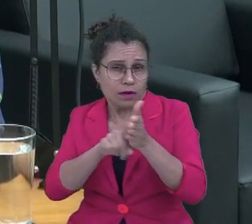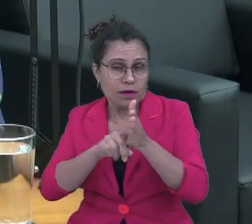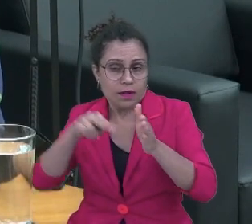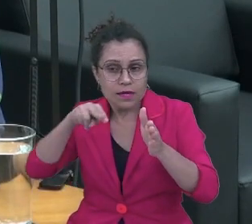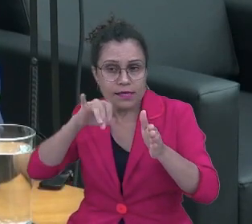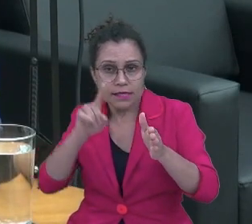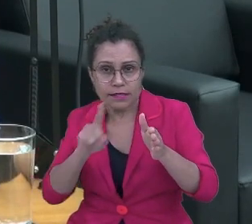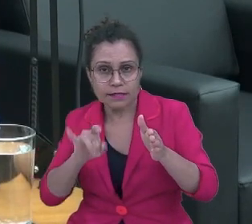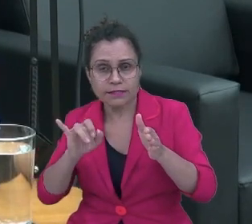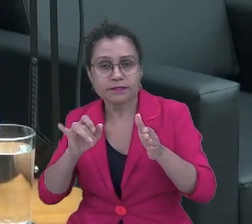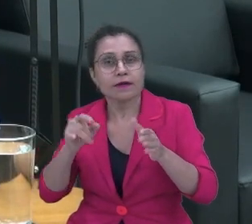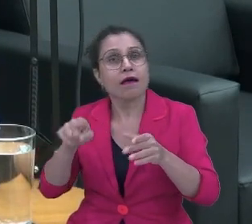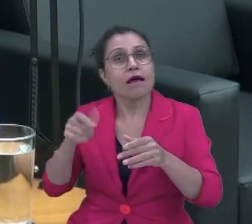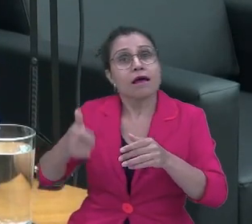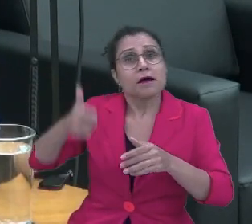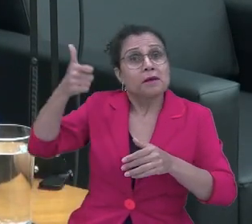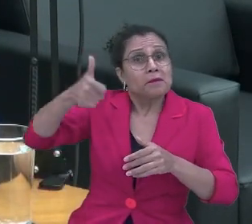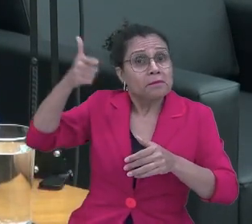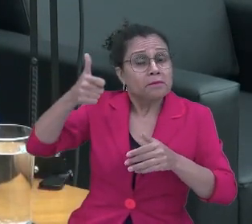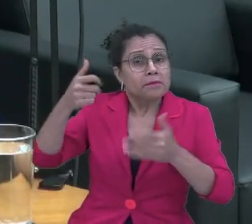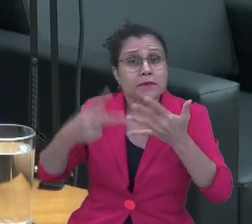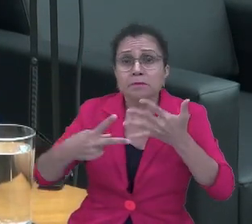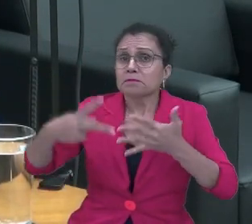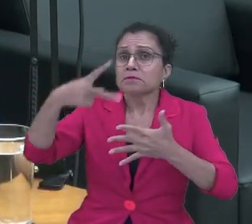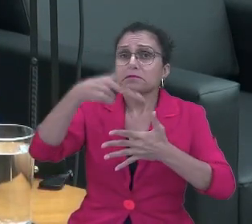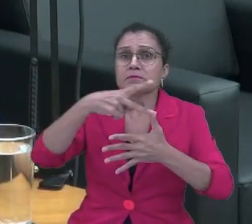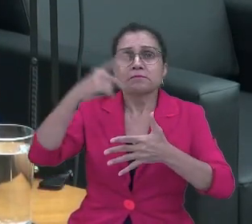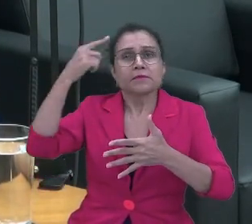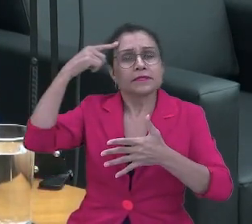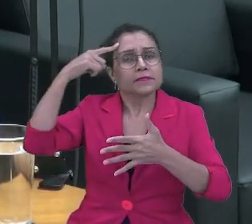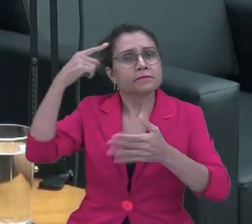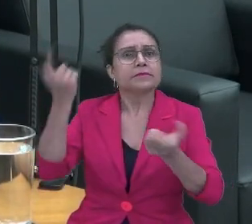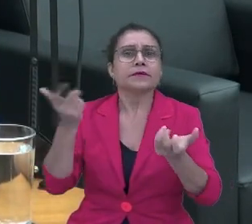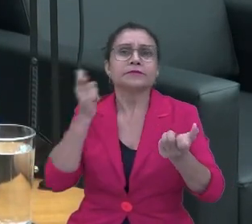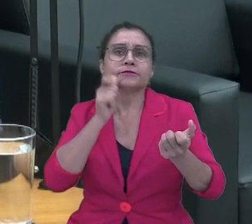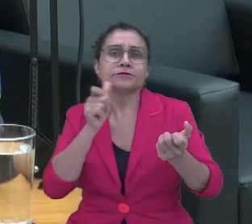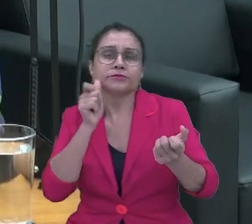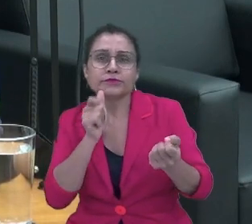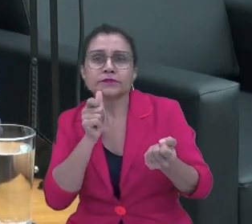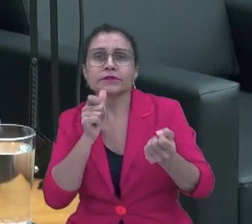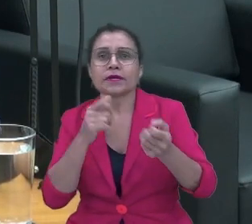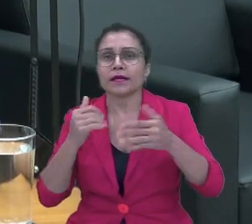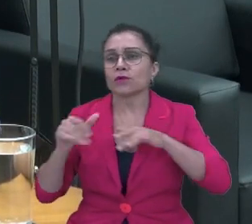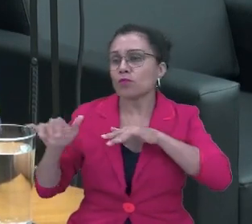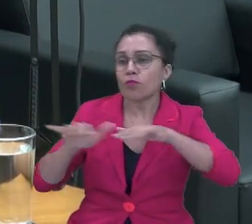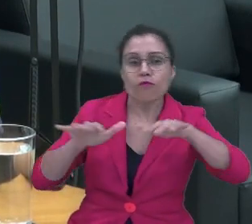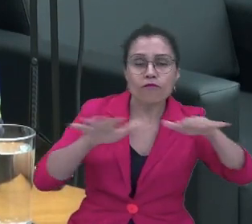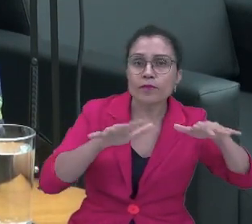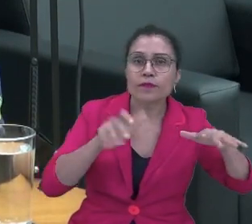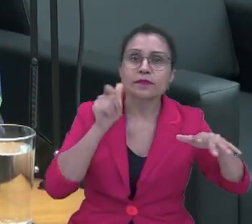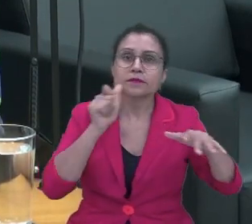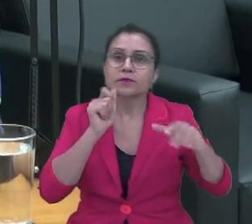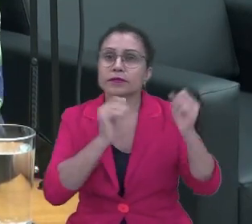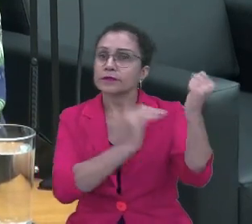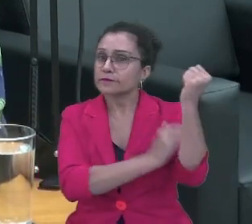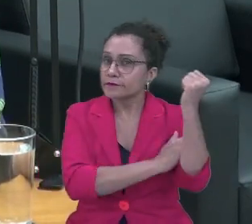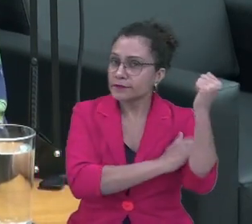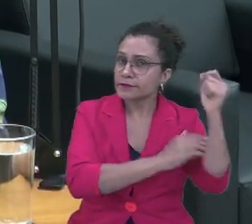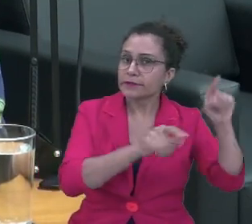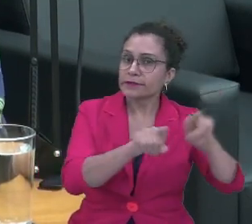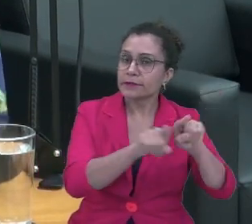ela é praticamente a pioneira nesse pensamento feminista das mulheres, dos movimentos das mulheres feministas. E